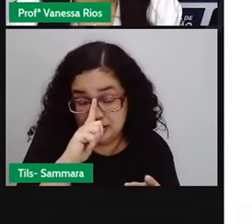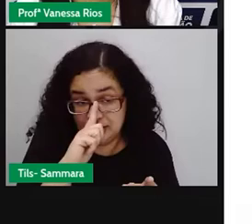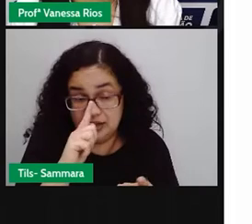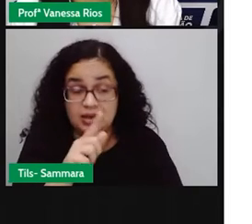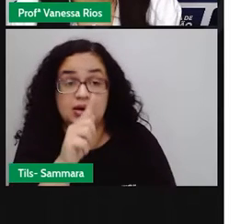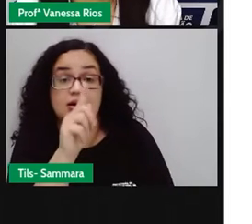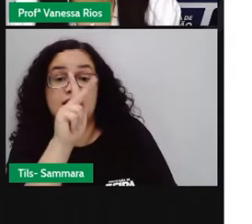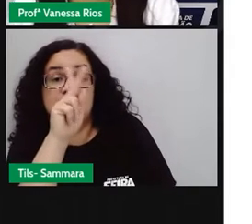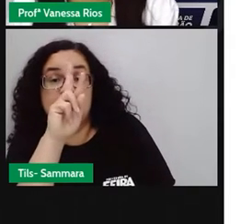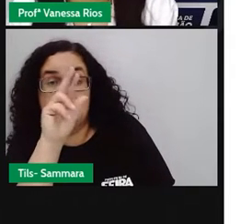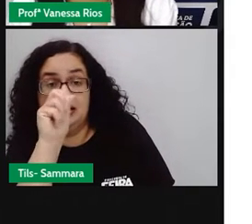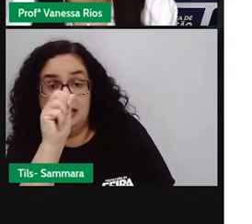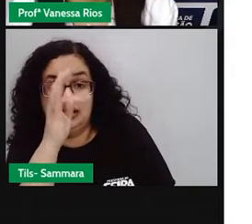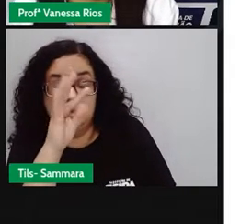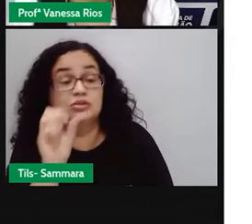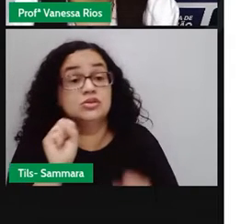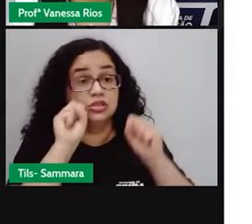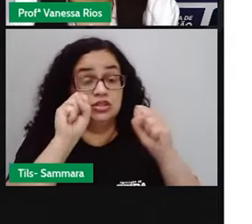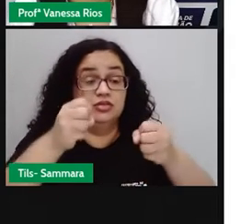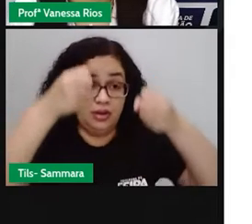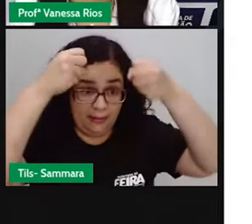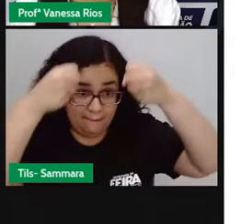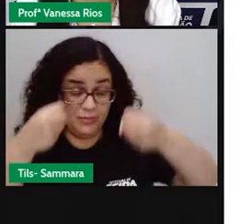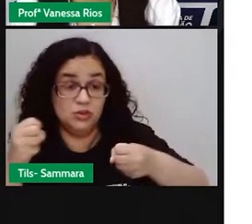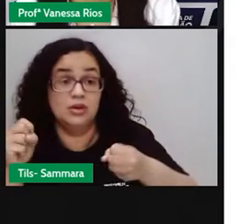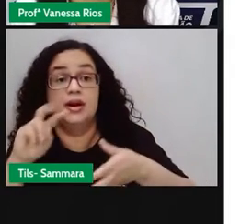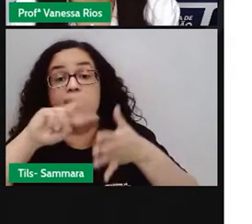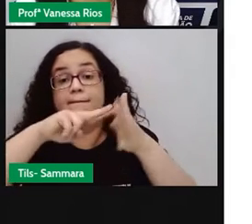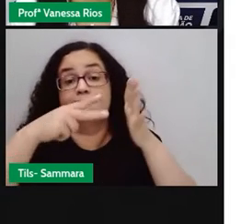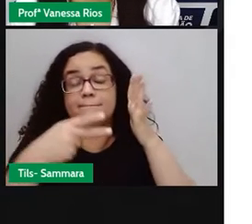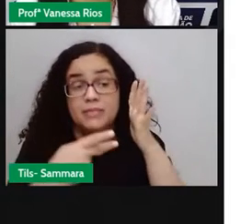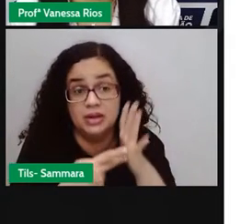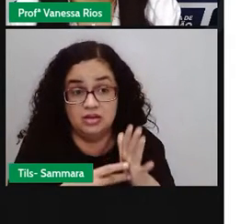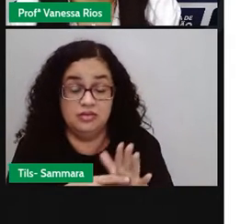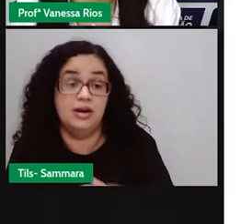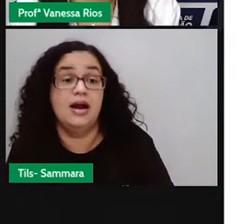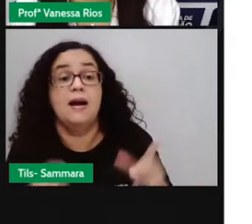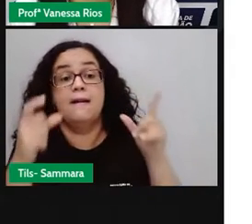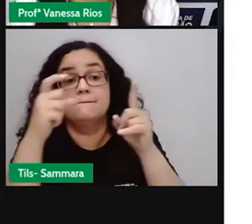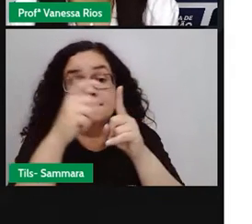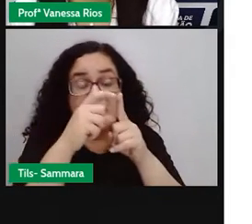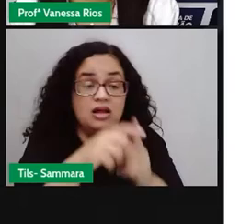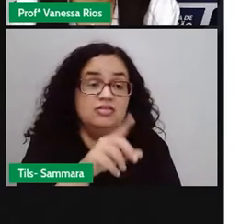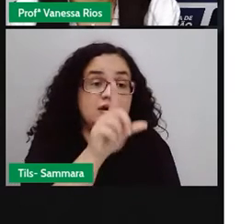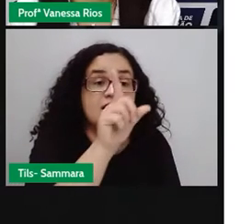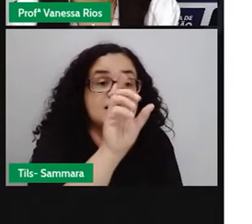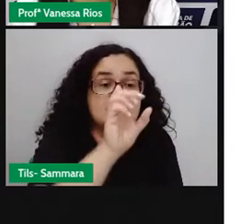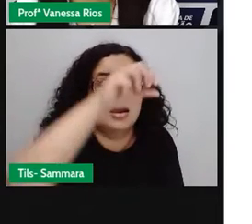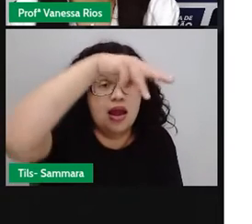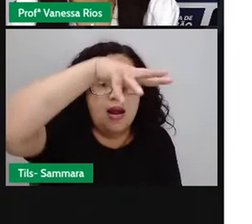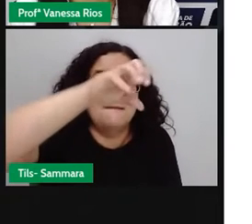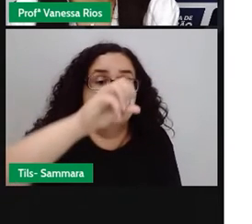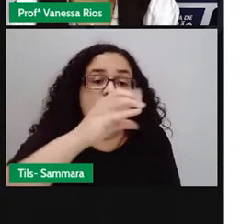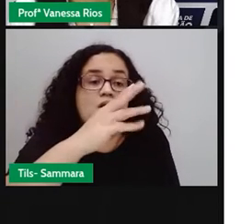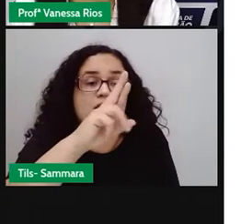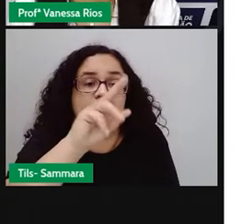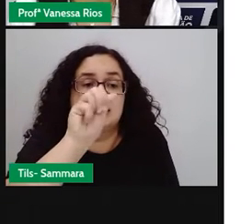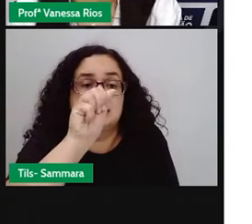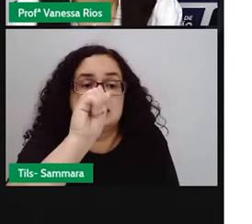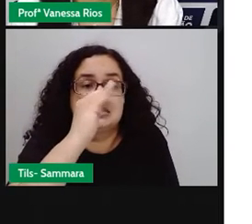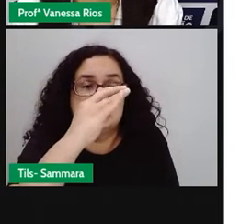que significa poder. Por isso aí a palavra democracia, ela está associada a esse